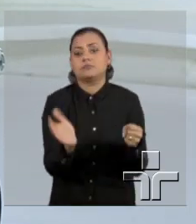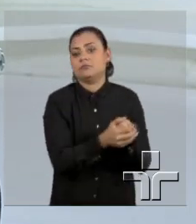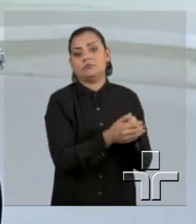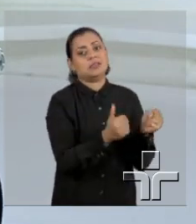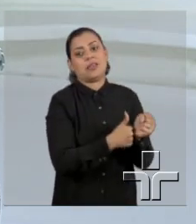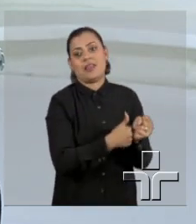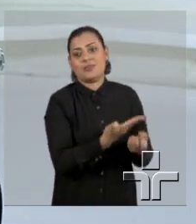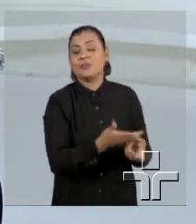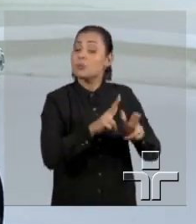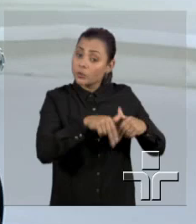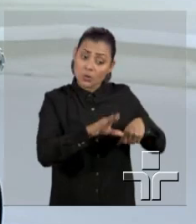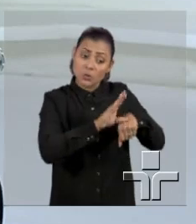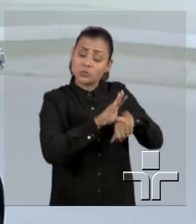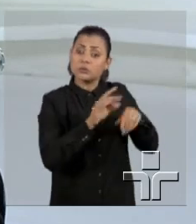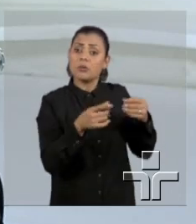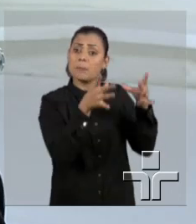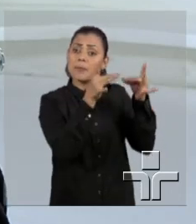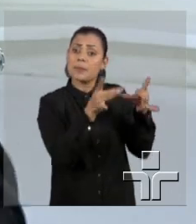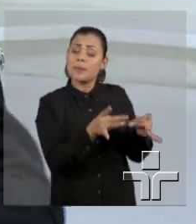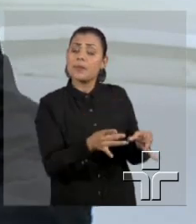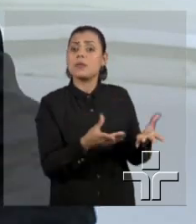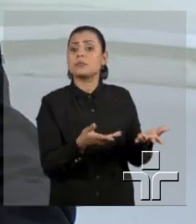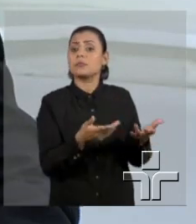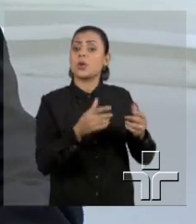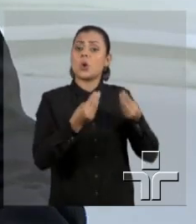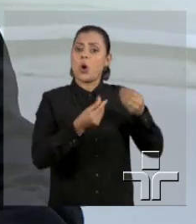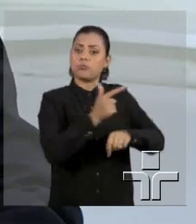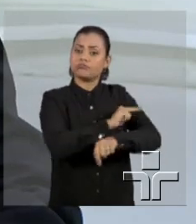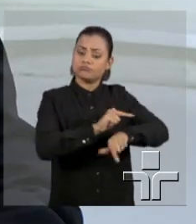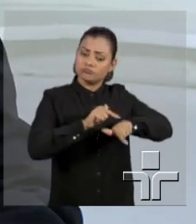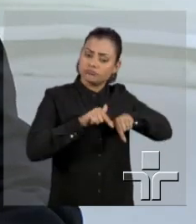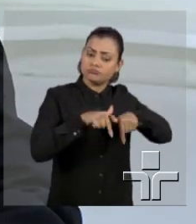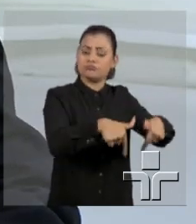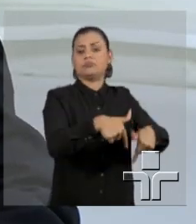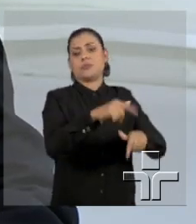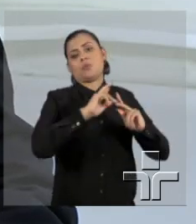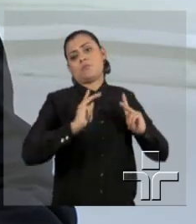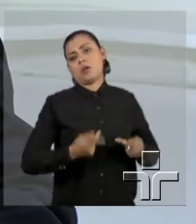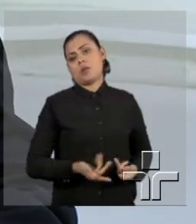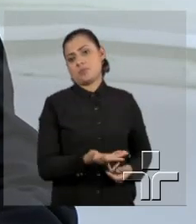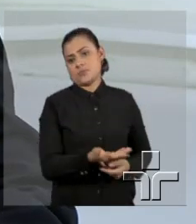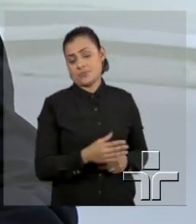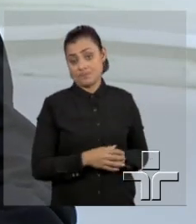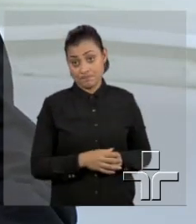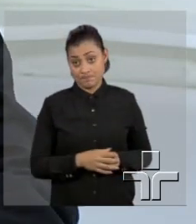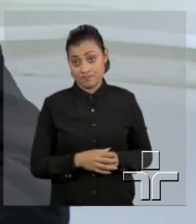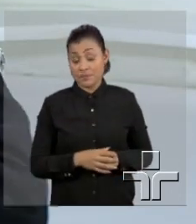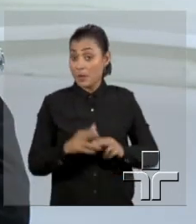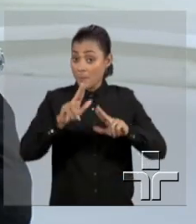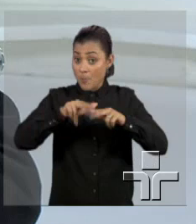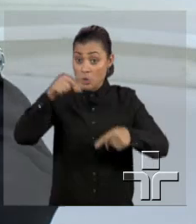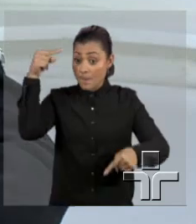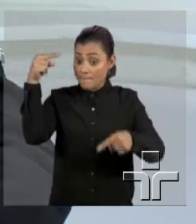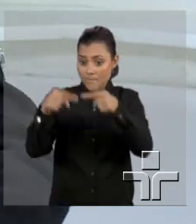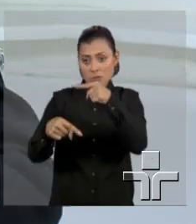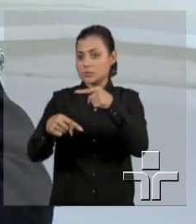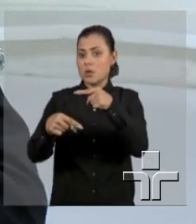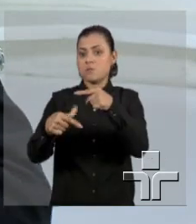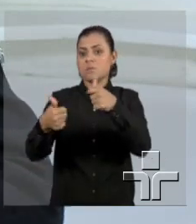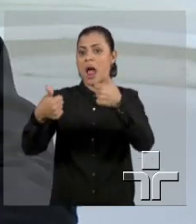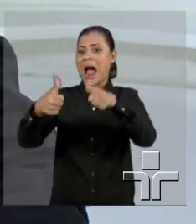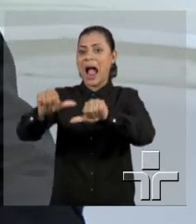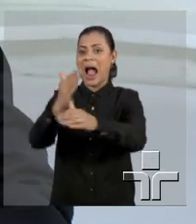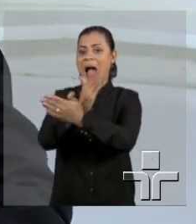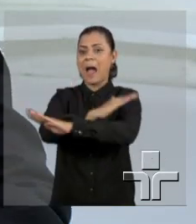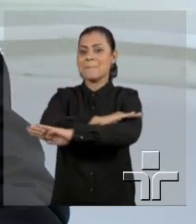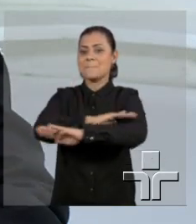circunstâncias, sobre pessoas, comportamentos, condutas humanas, comportamentos humanos. Então, a censura prévia foi excomungada,